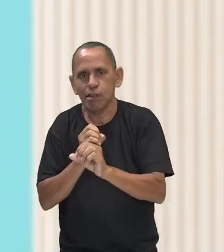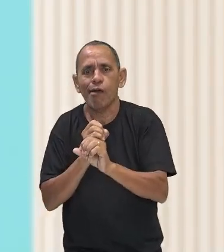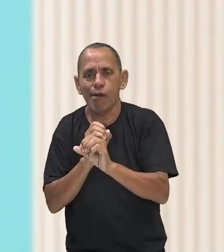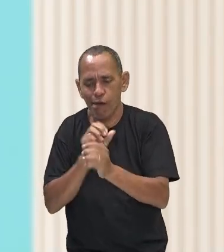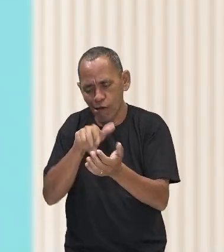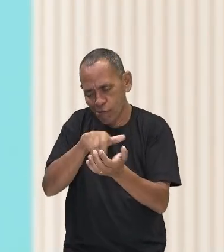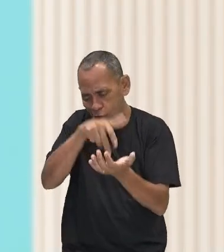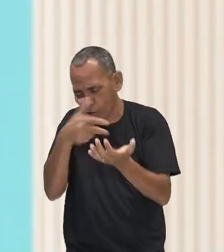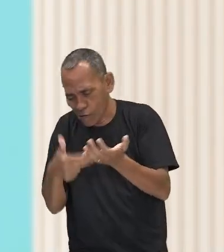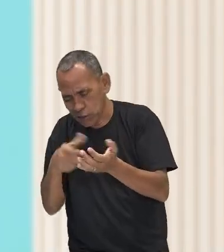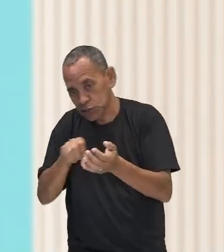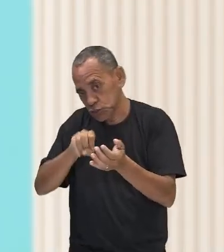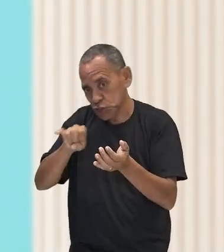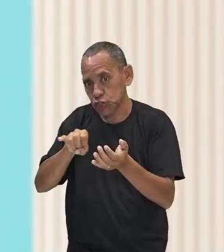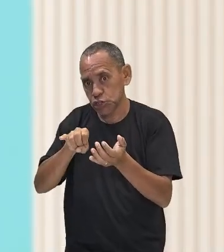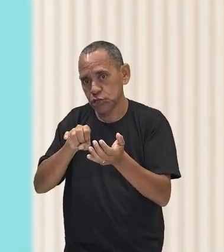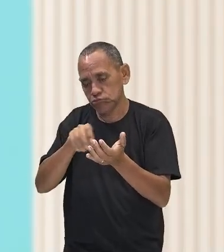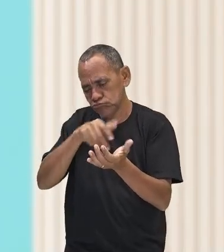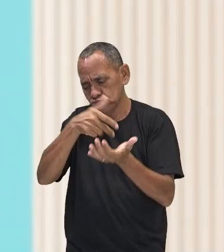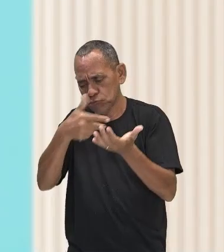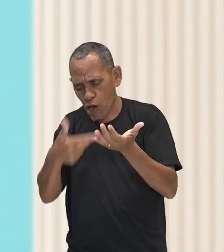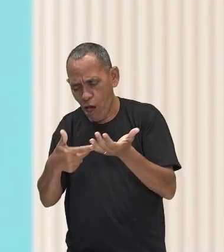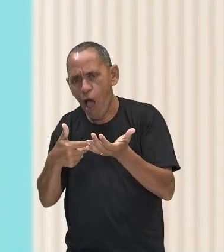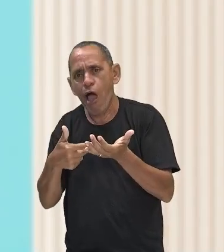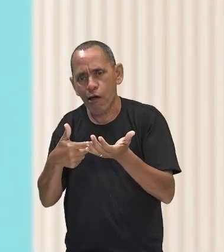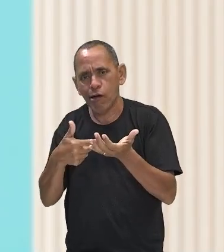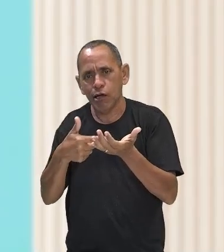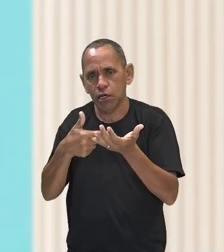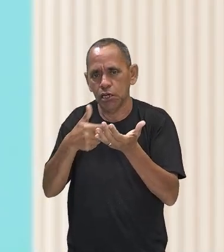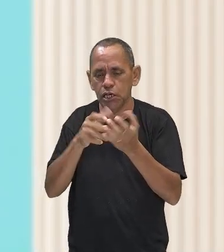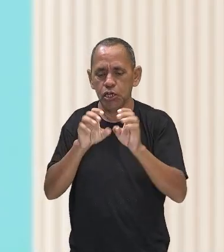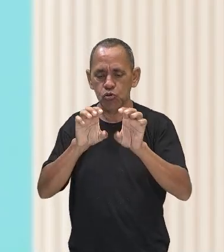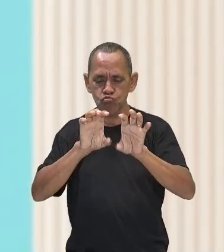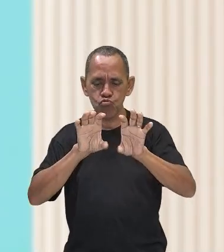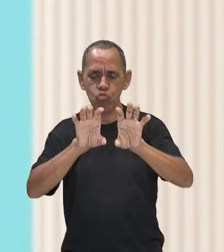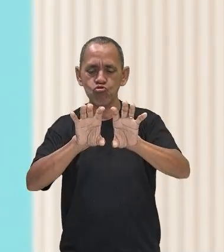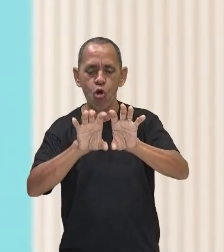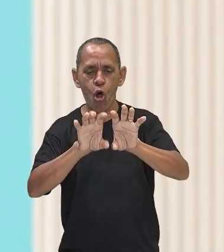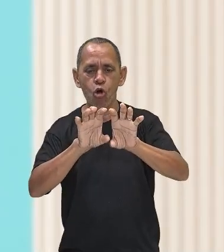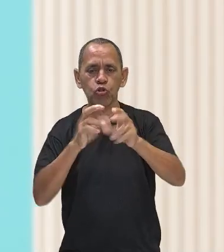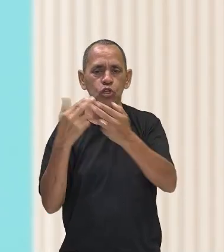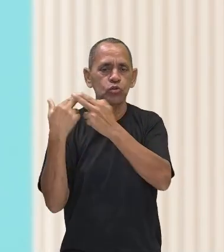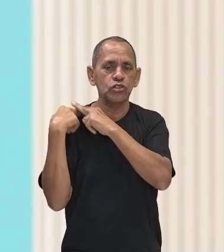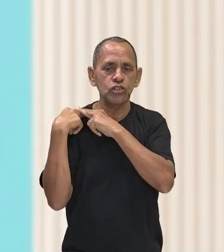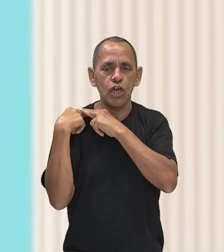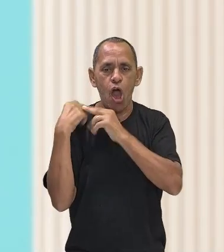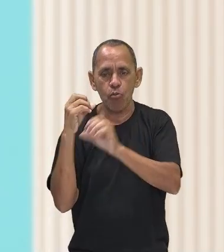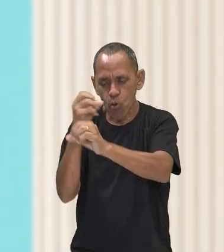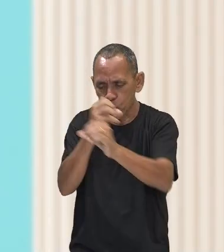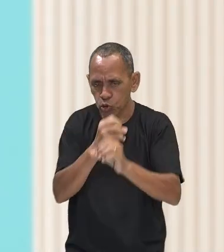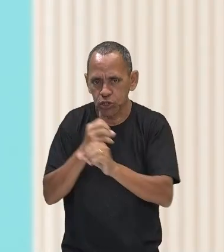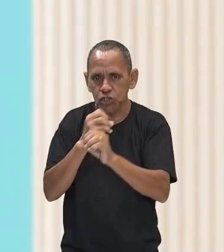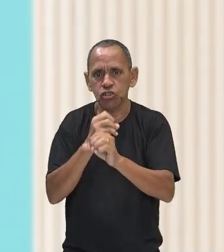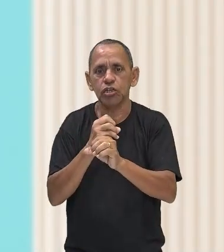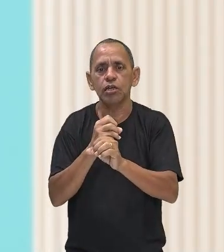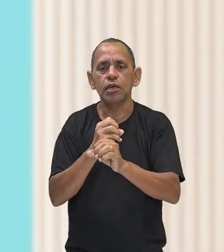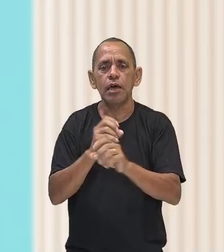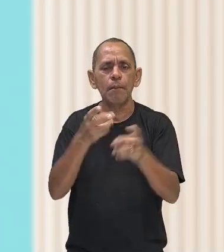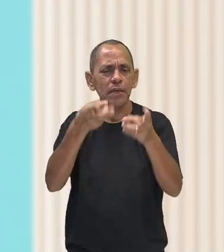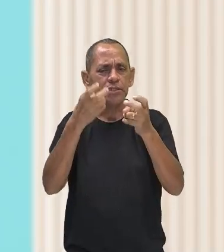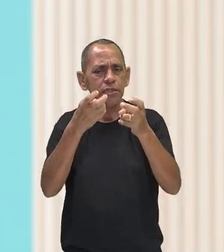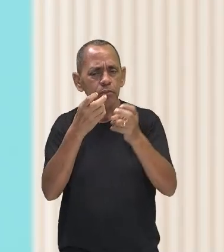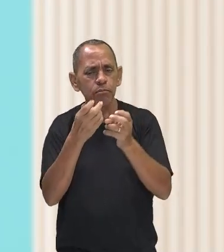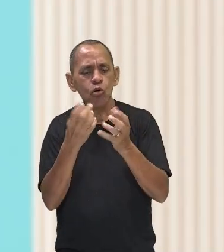impacto né Então essa é a função Veja quanta importância a bunda tem né